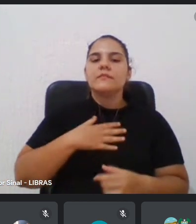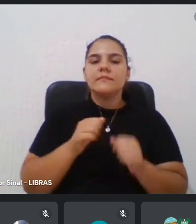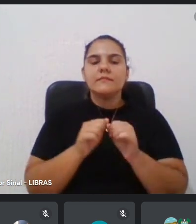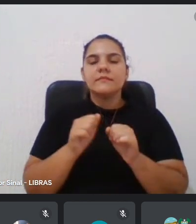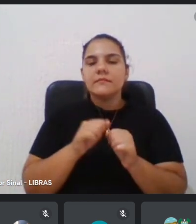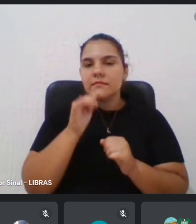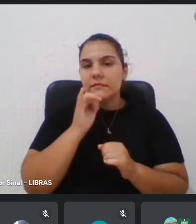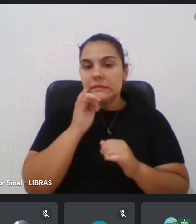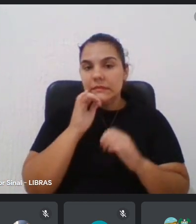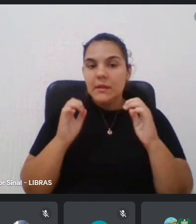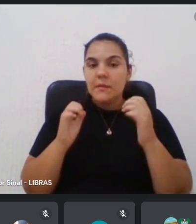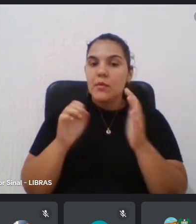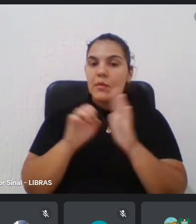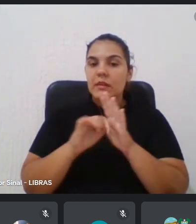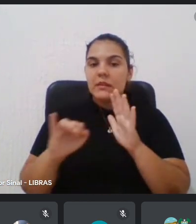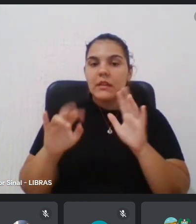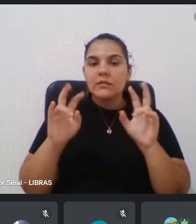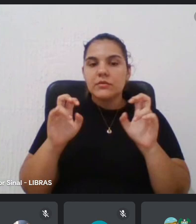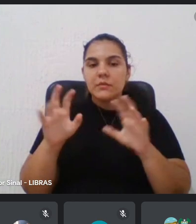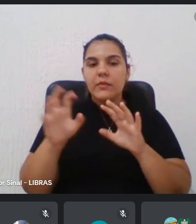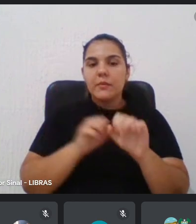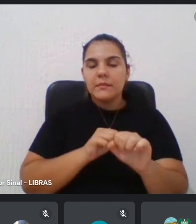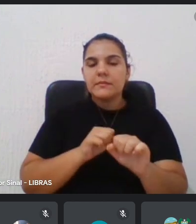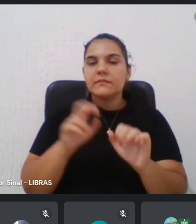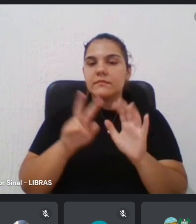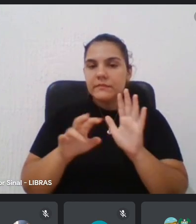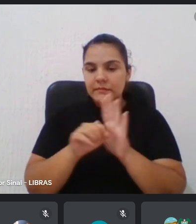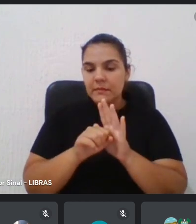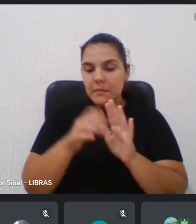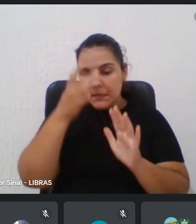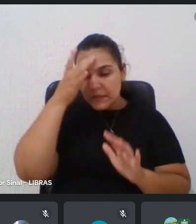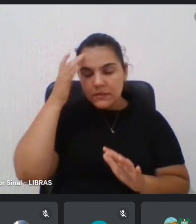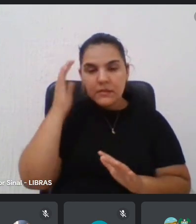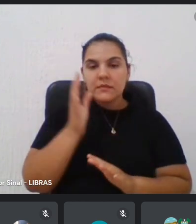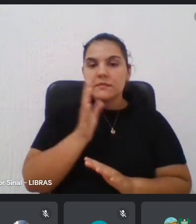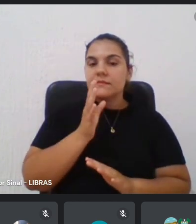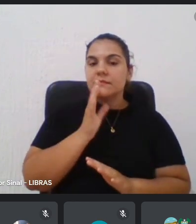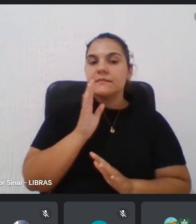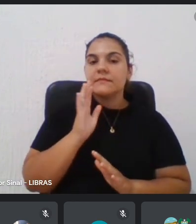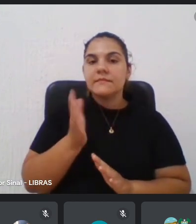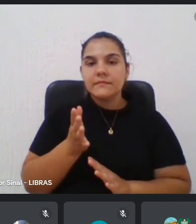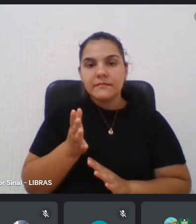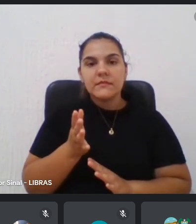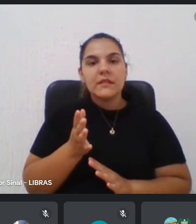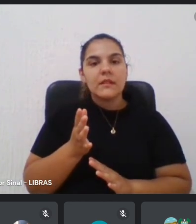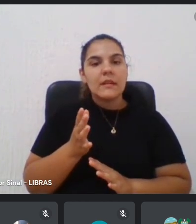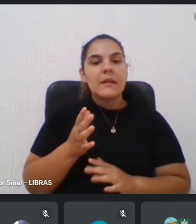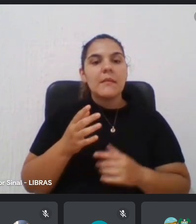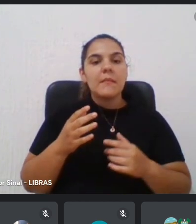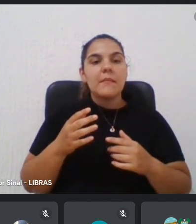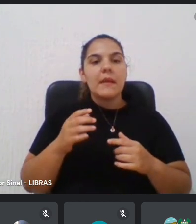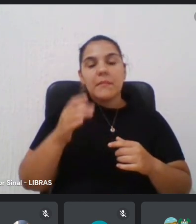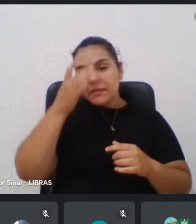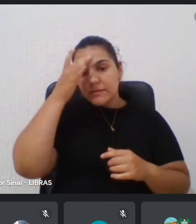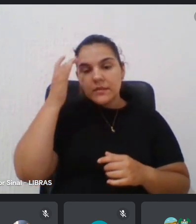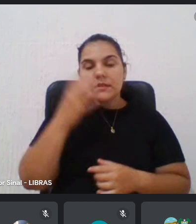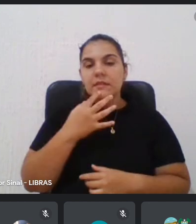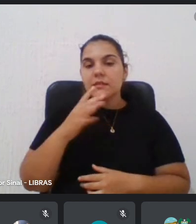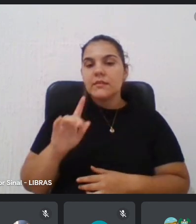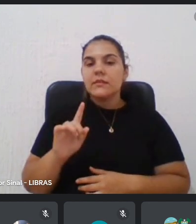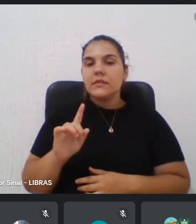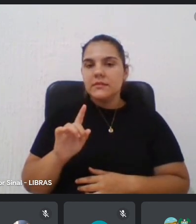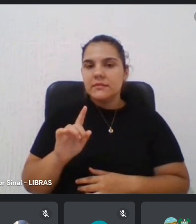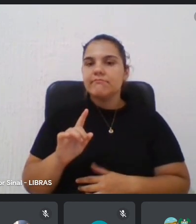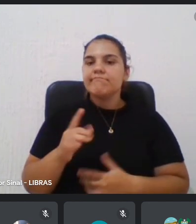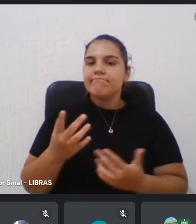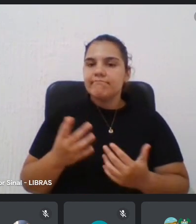em audiovisual. Para quem já conhece audiovisual, poder dar formação para quem não conhece audiovisual. E aí, é